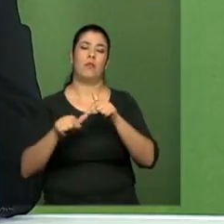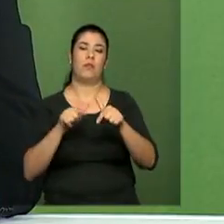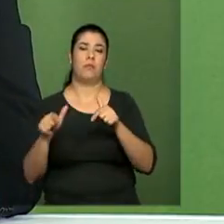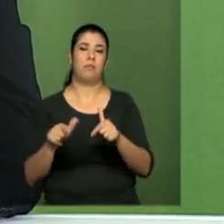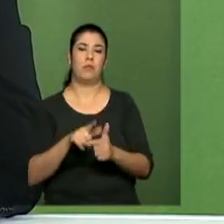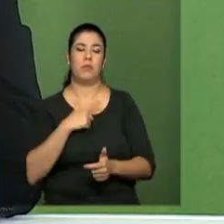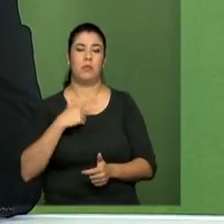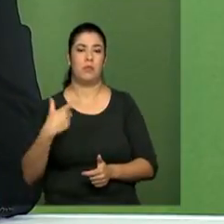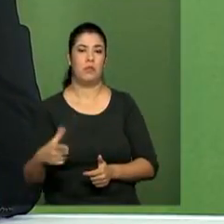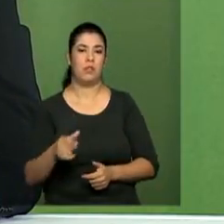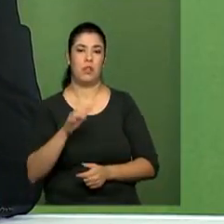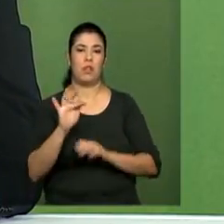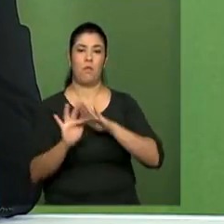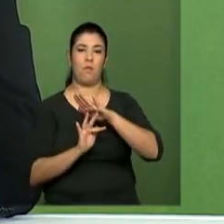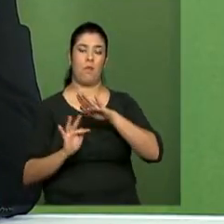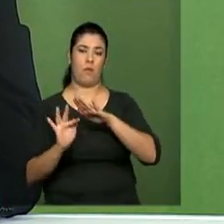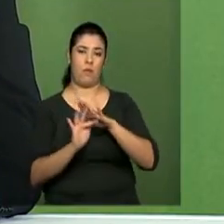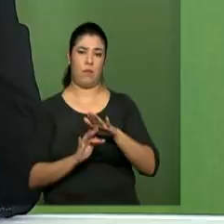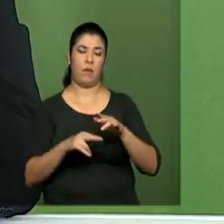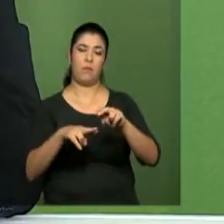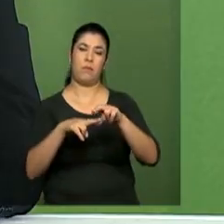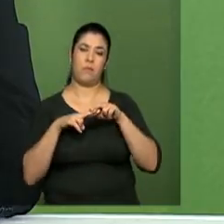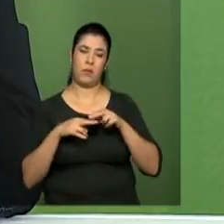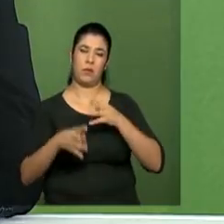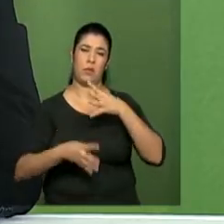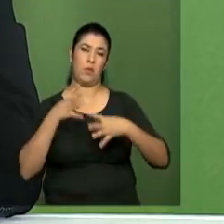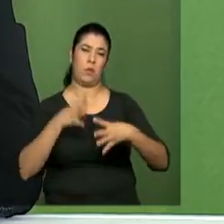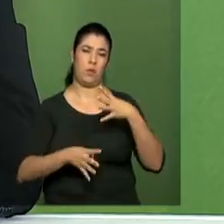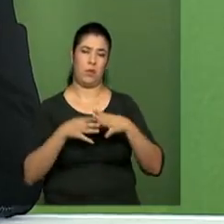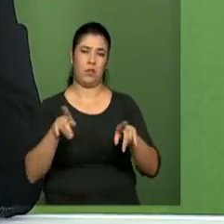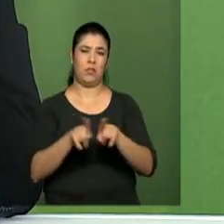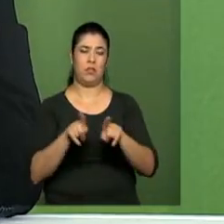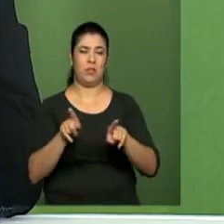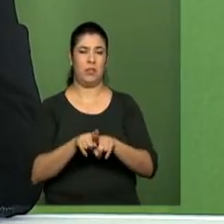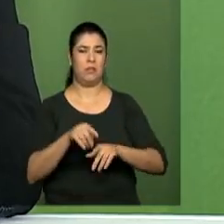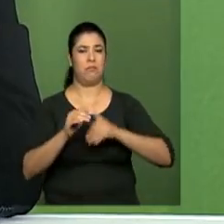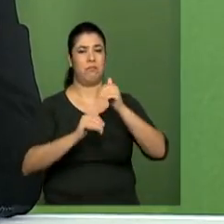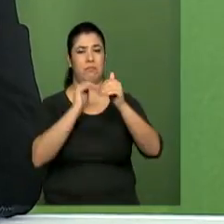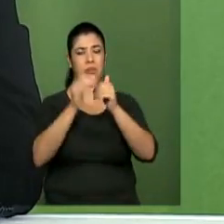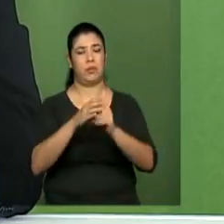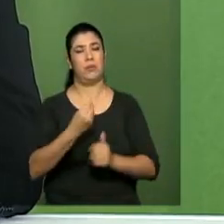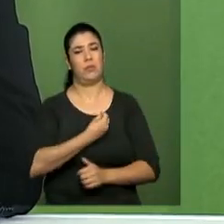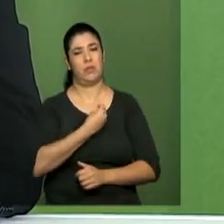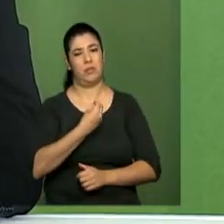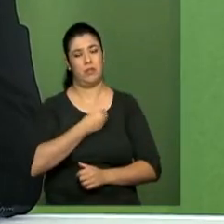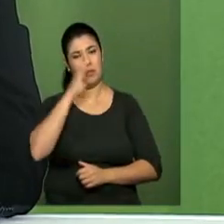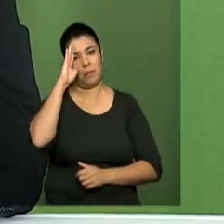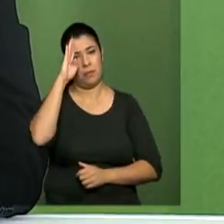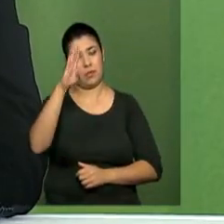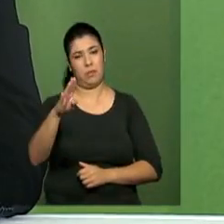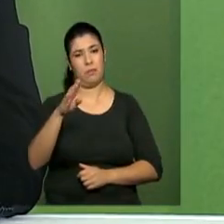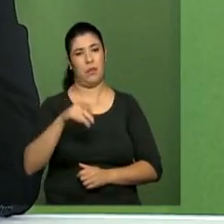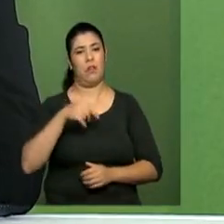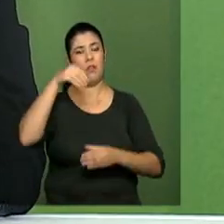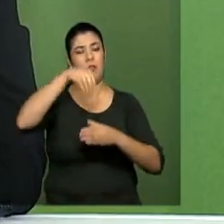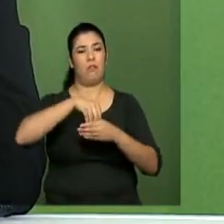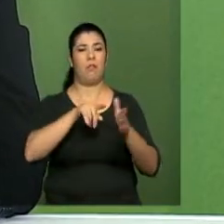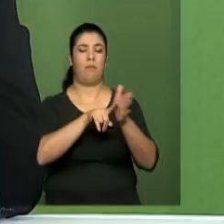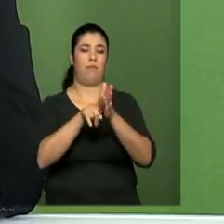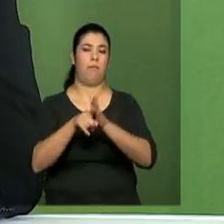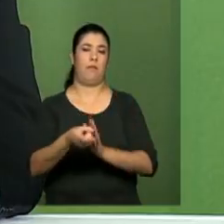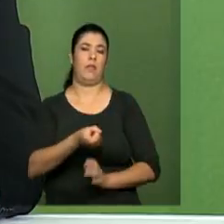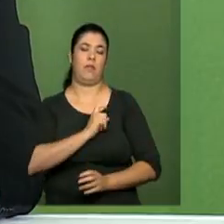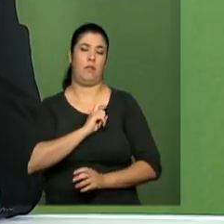informalidade grande gerada pela complicação gerada na vida do cidadão principalmente nas áreas fiscais